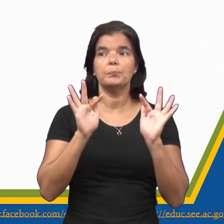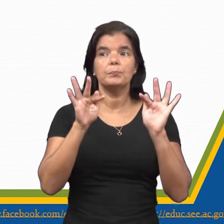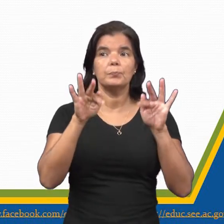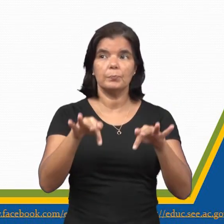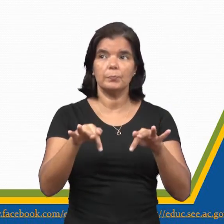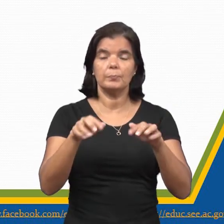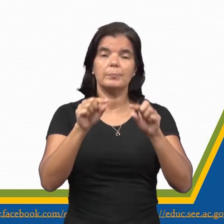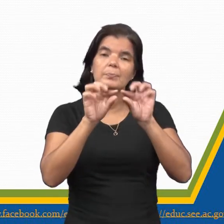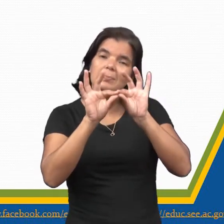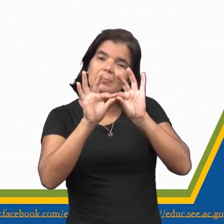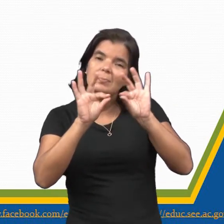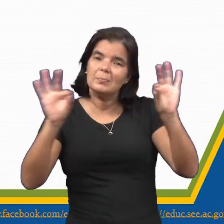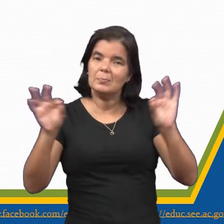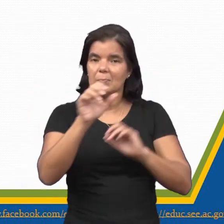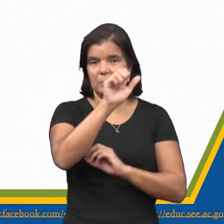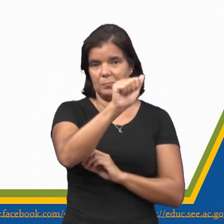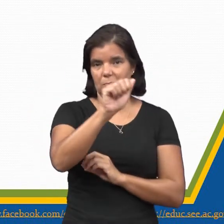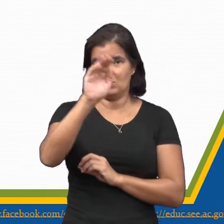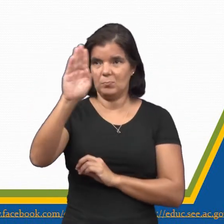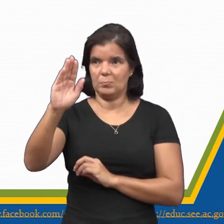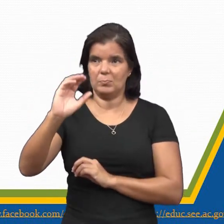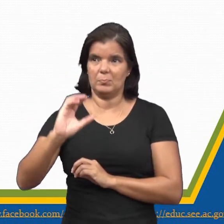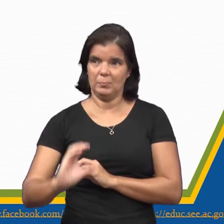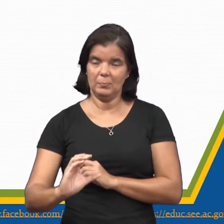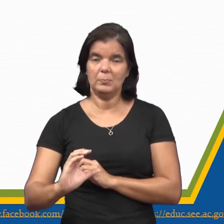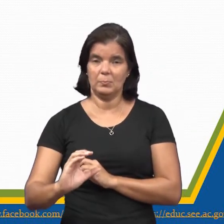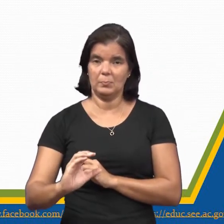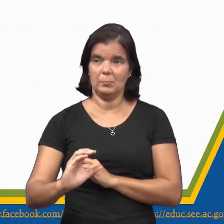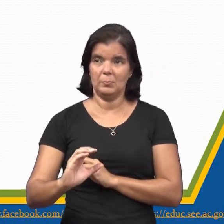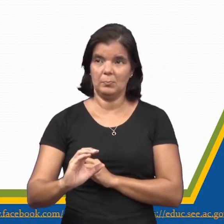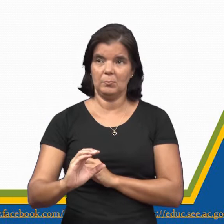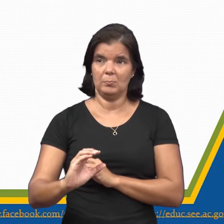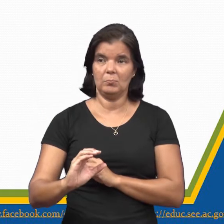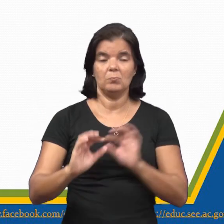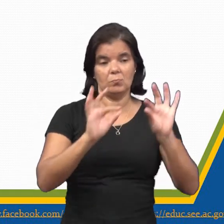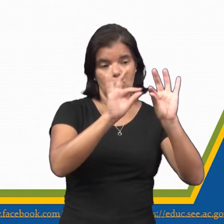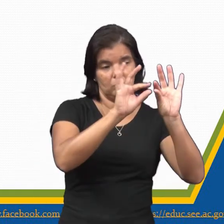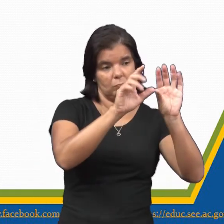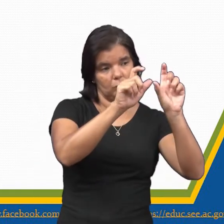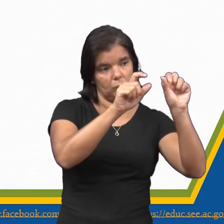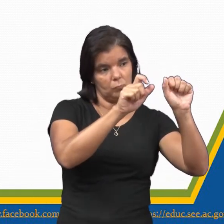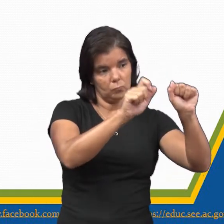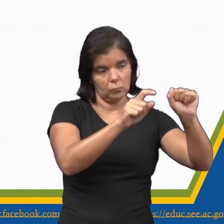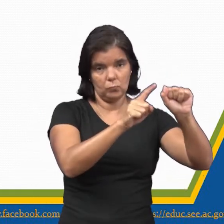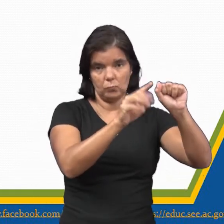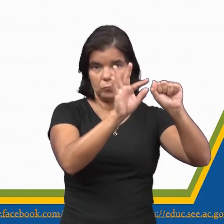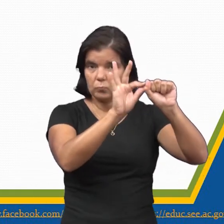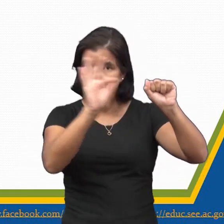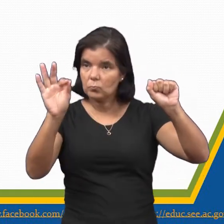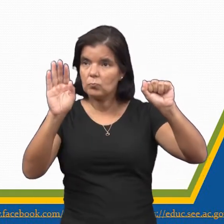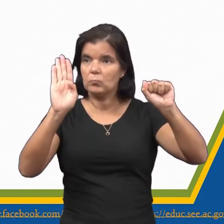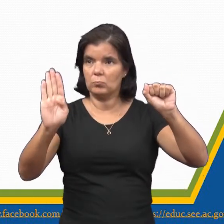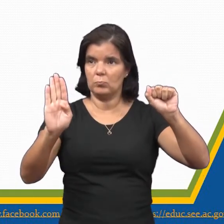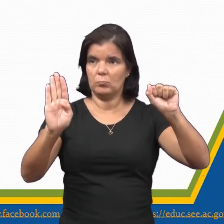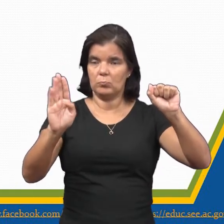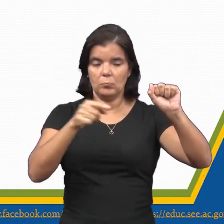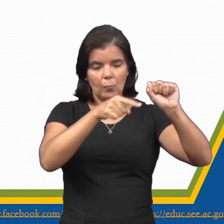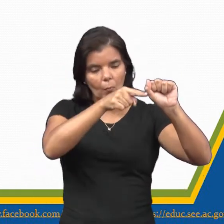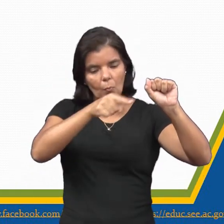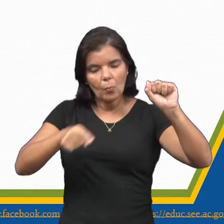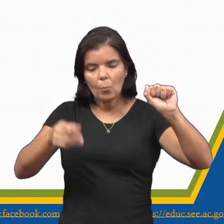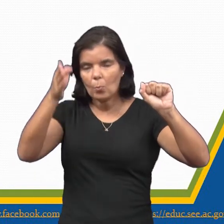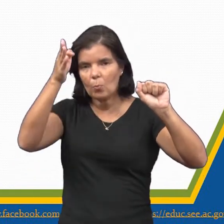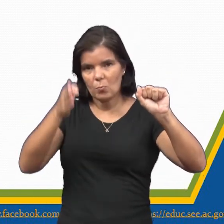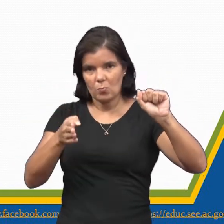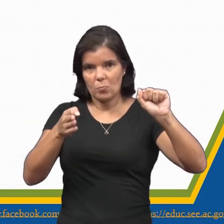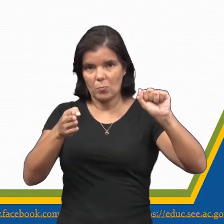triângulo ABC, retângulo onde? Retângulo em B. Vejam que ele tem um ângulo reto aqui. Os outros dois ângulos